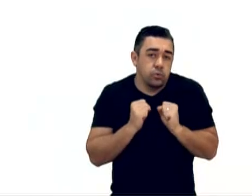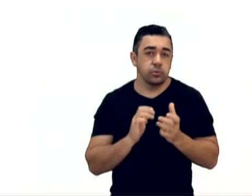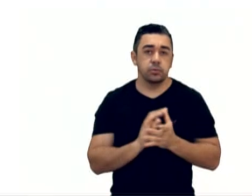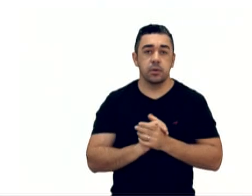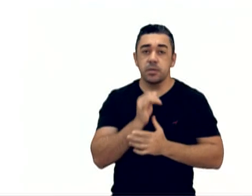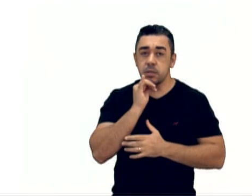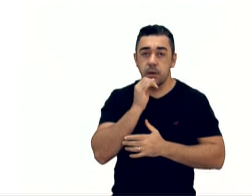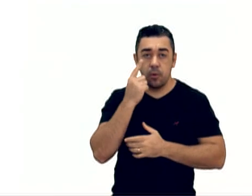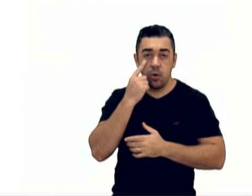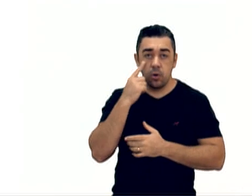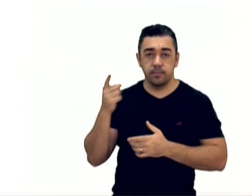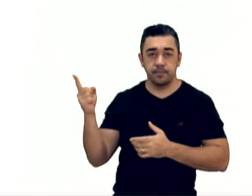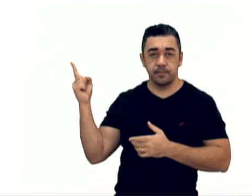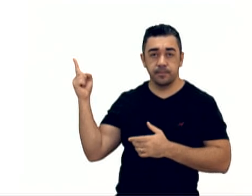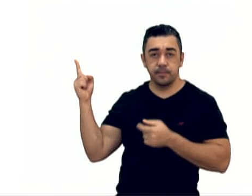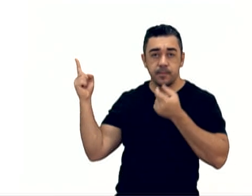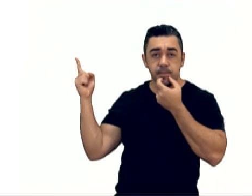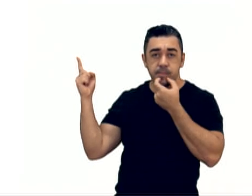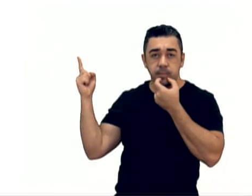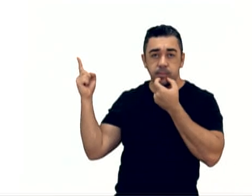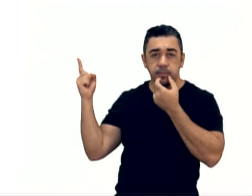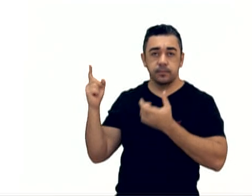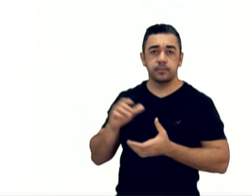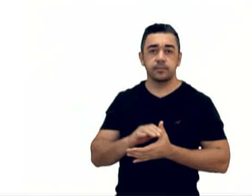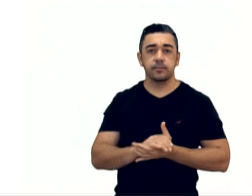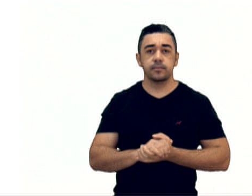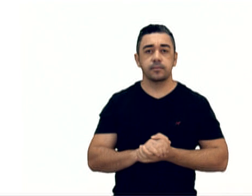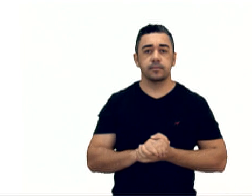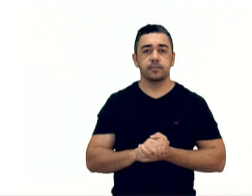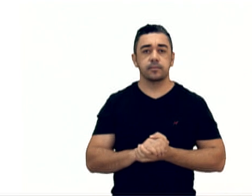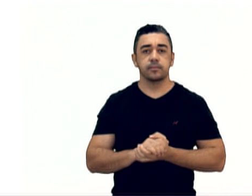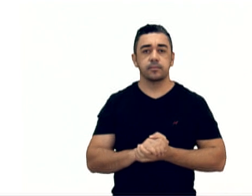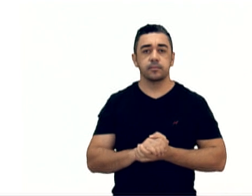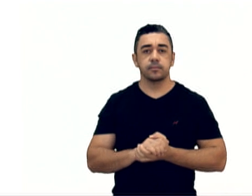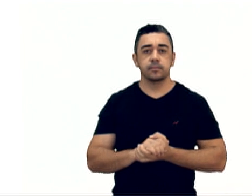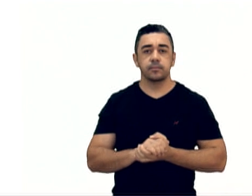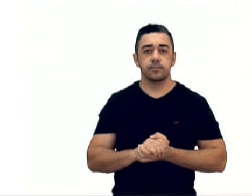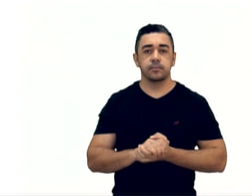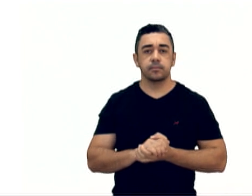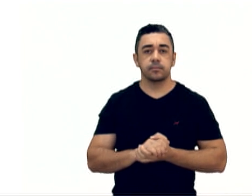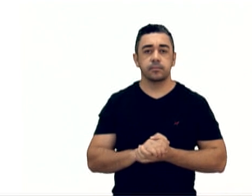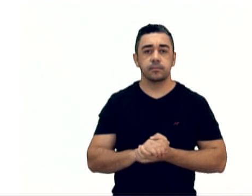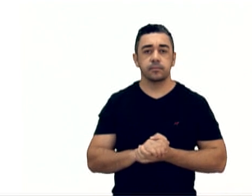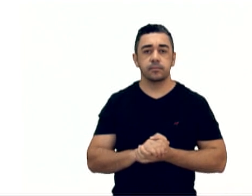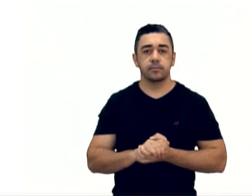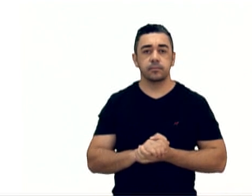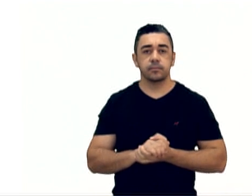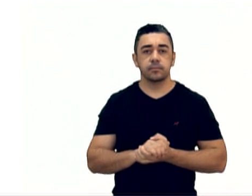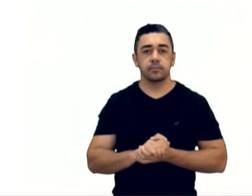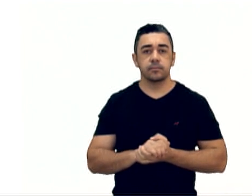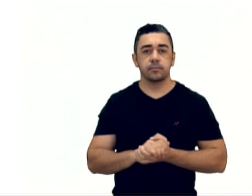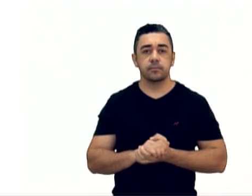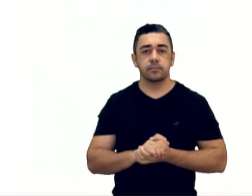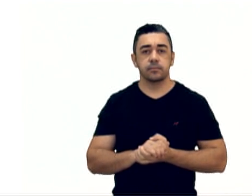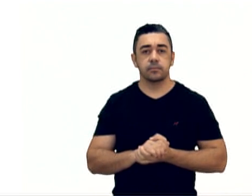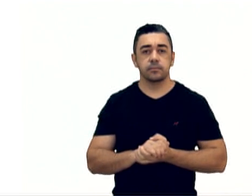Vamos ver, ó. I might be wrong. I might be wrong. I could have sworn. Saw a light